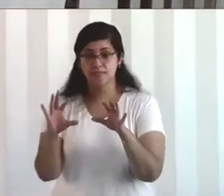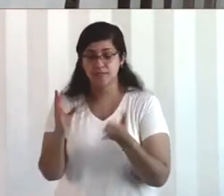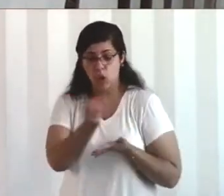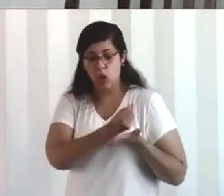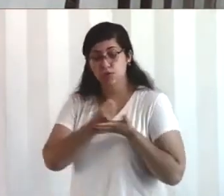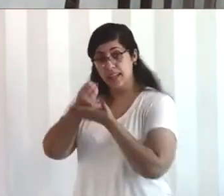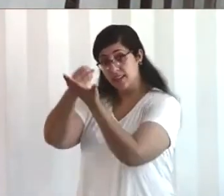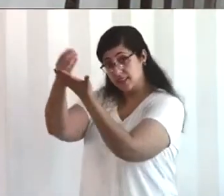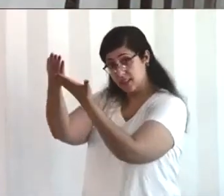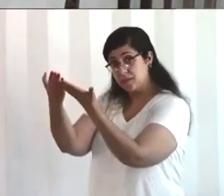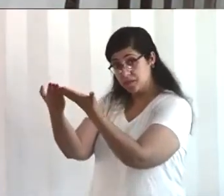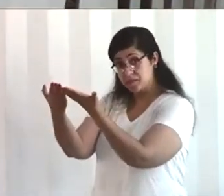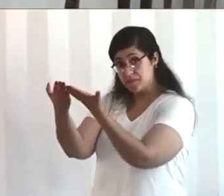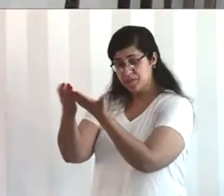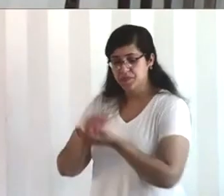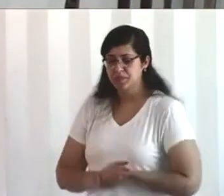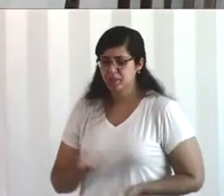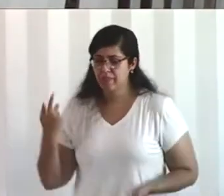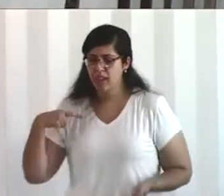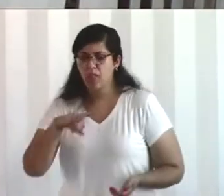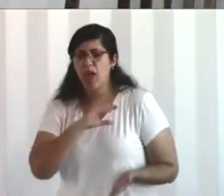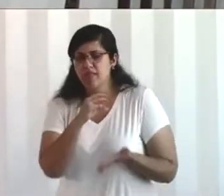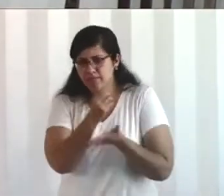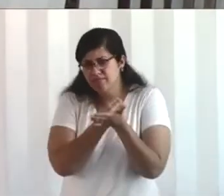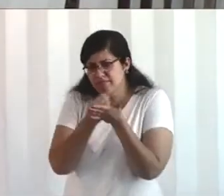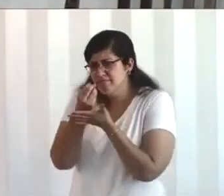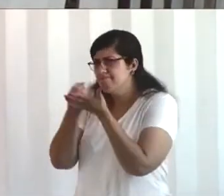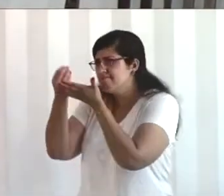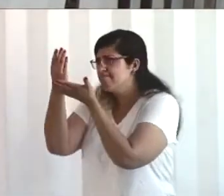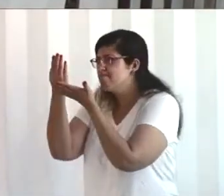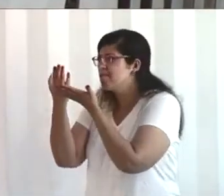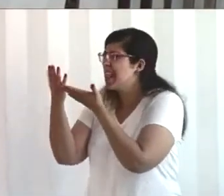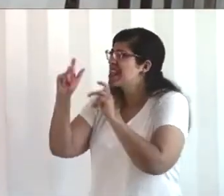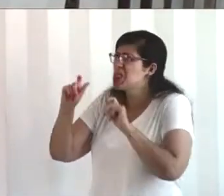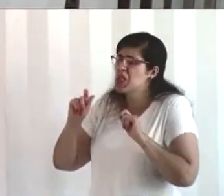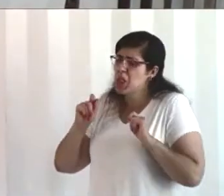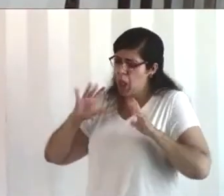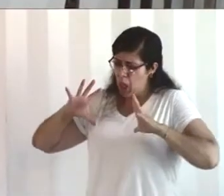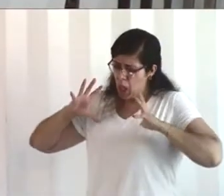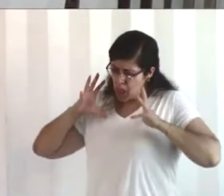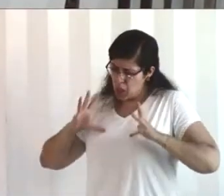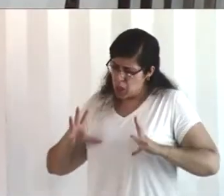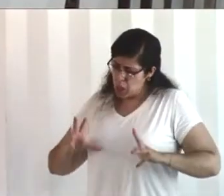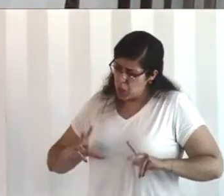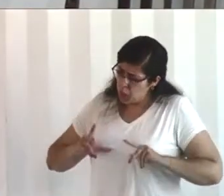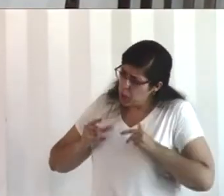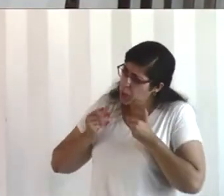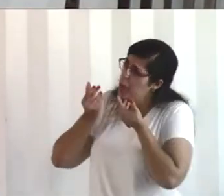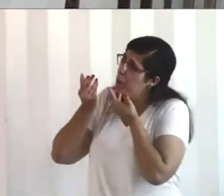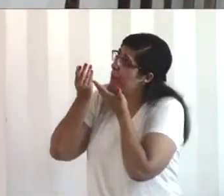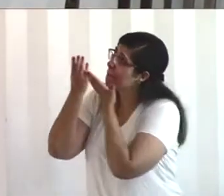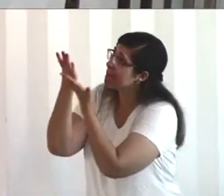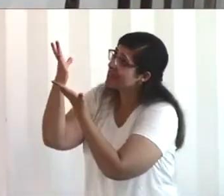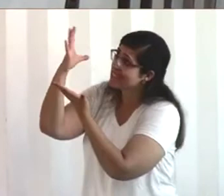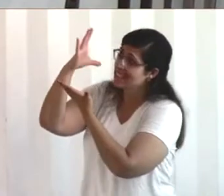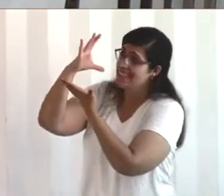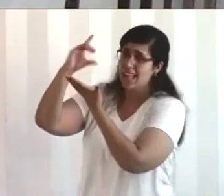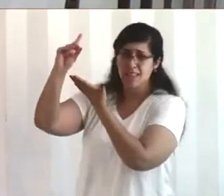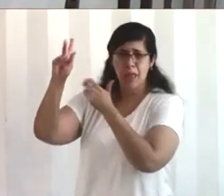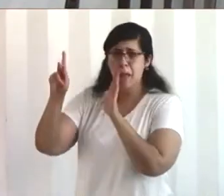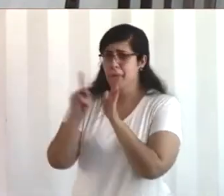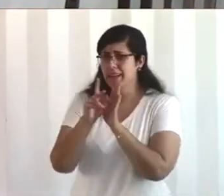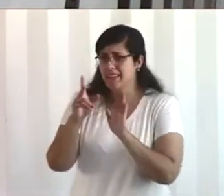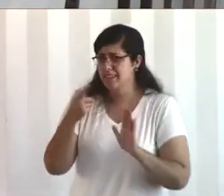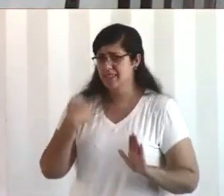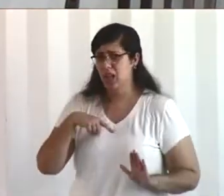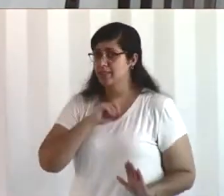é consagrar? Consagrar é quando nós entregamos aquilo que nós não podemos reter, que não nos